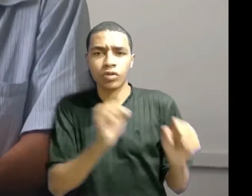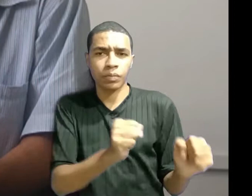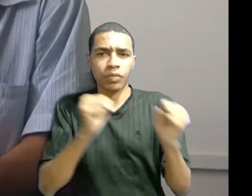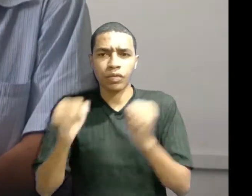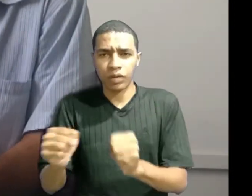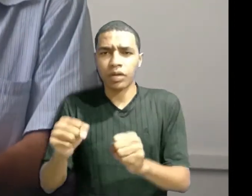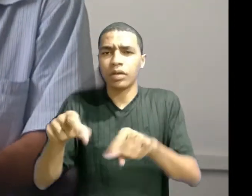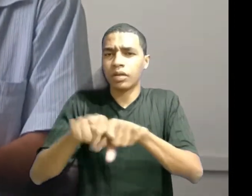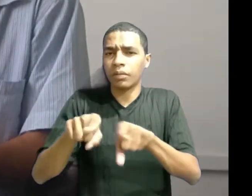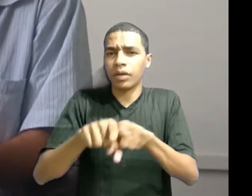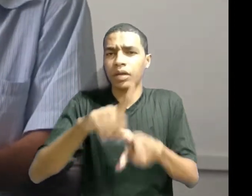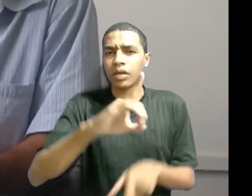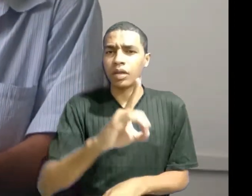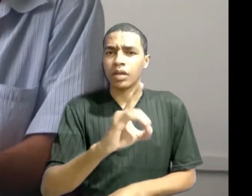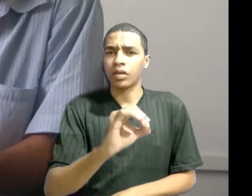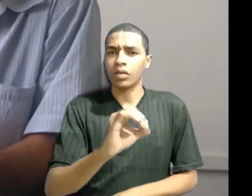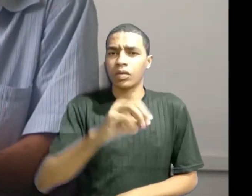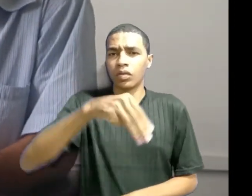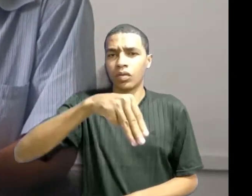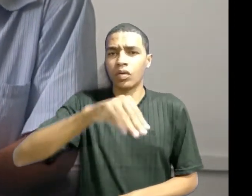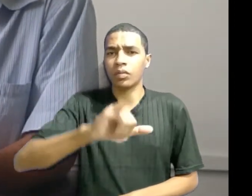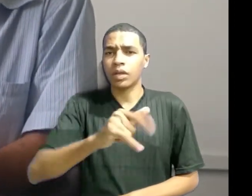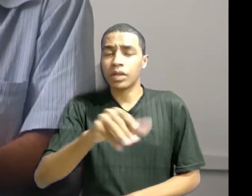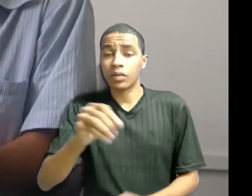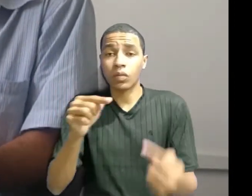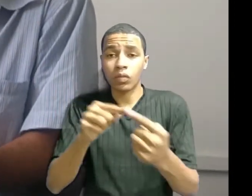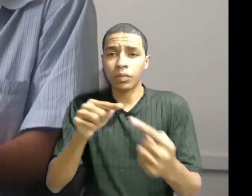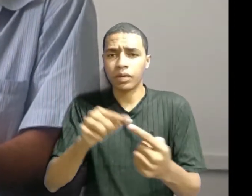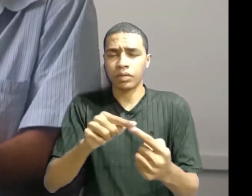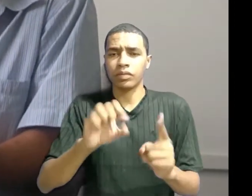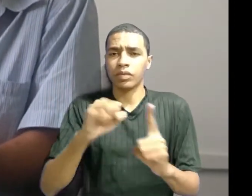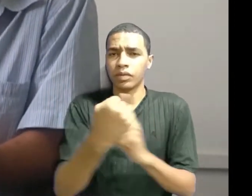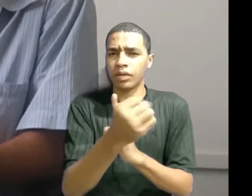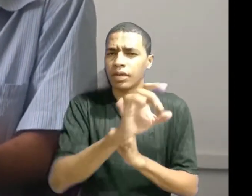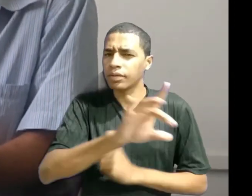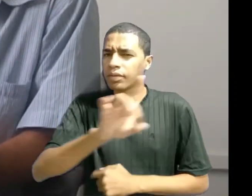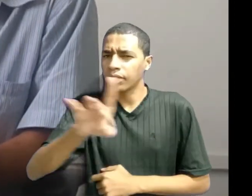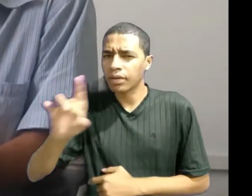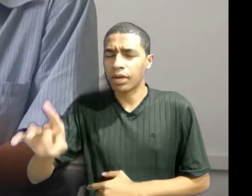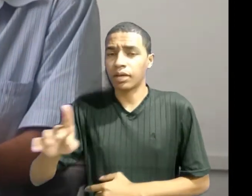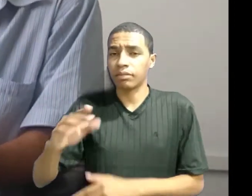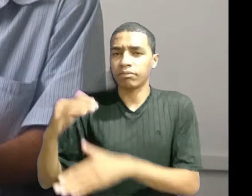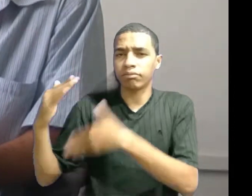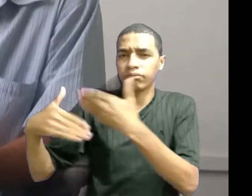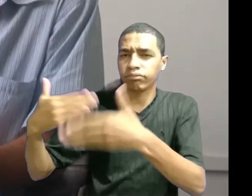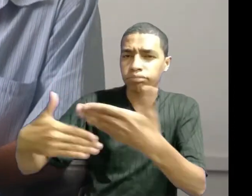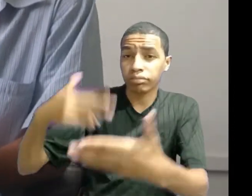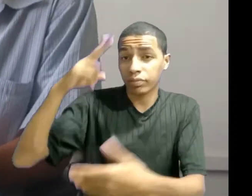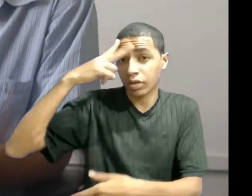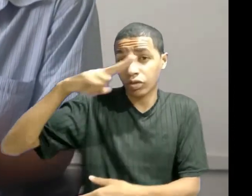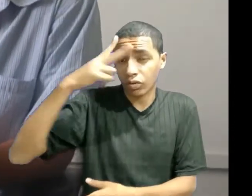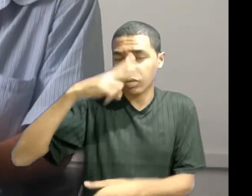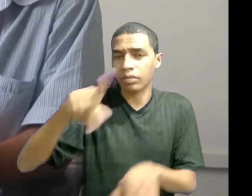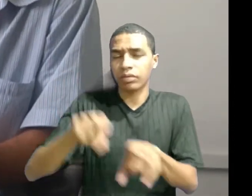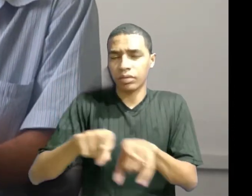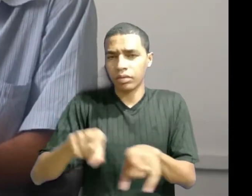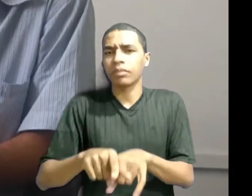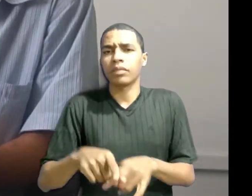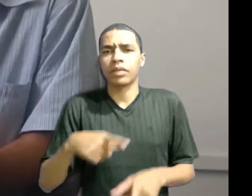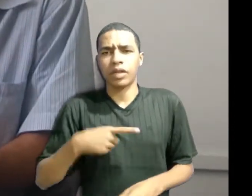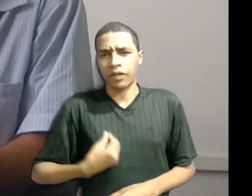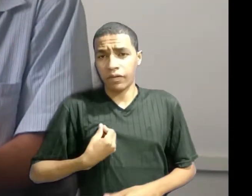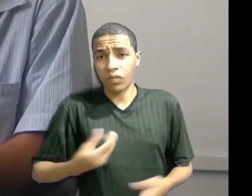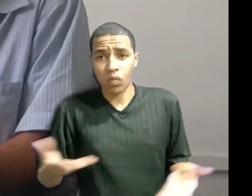dominação de acordo com diversas sociedades ao longo da história, né? E o Estado moderno é próprio da realidade que ele